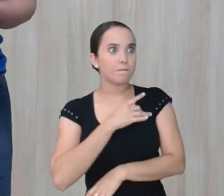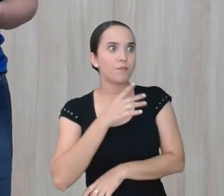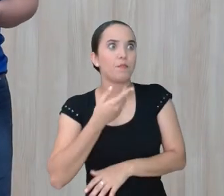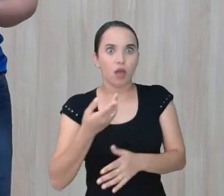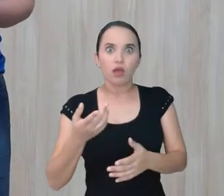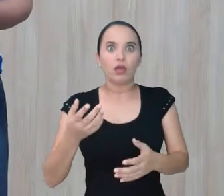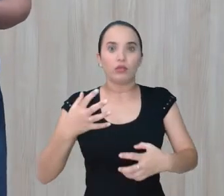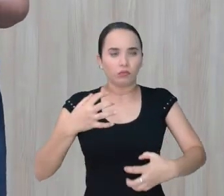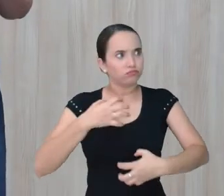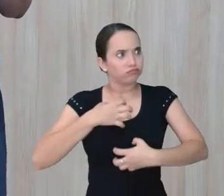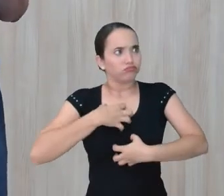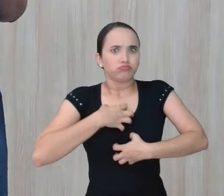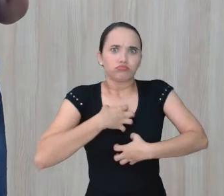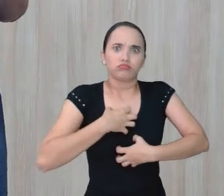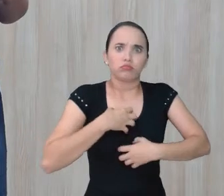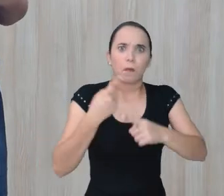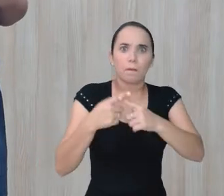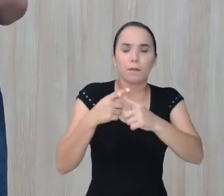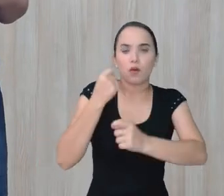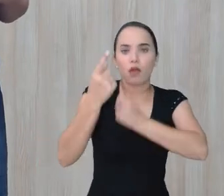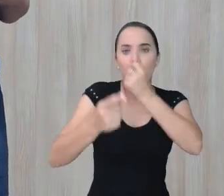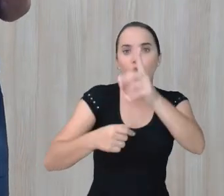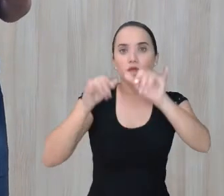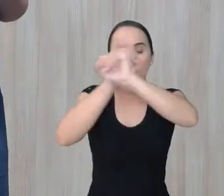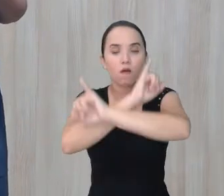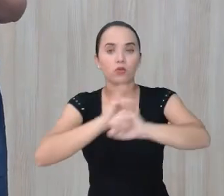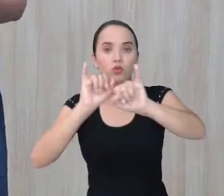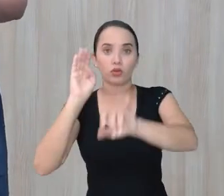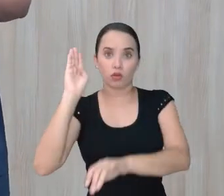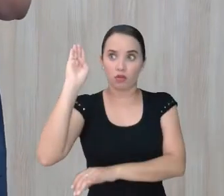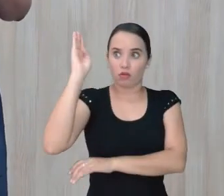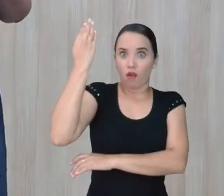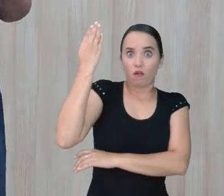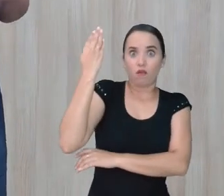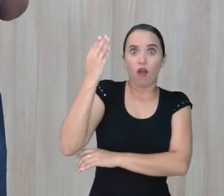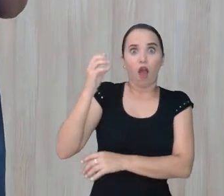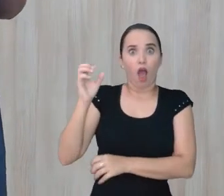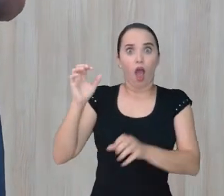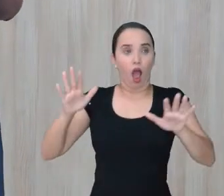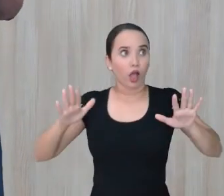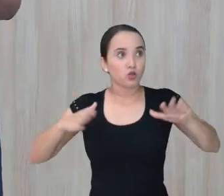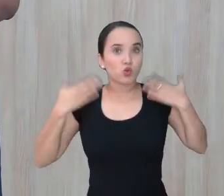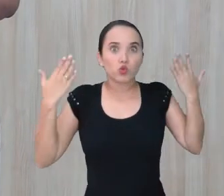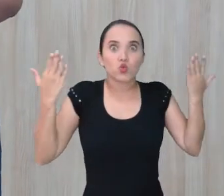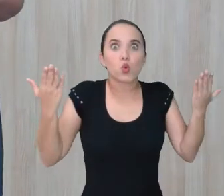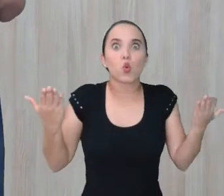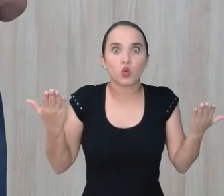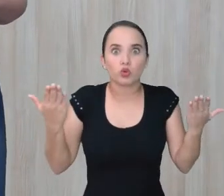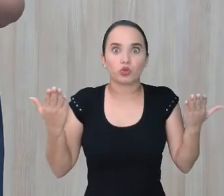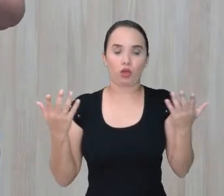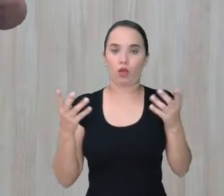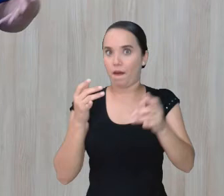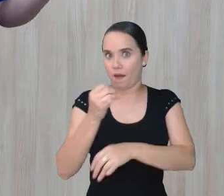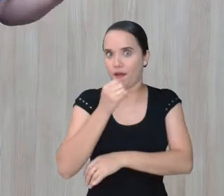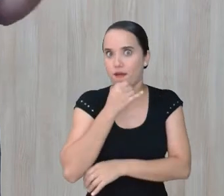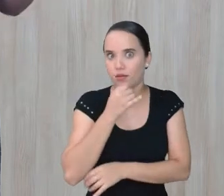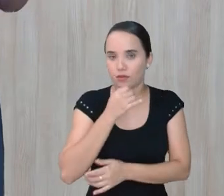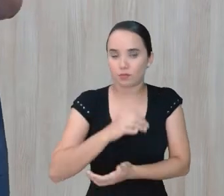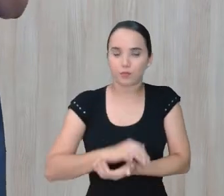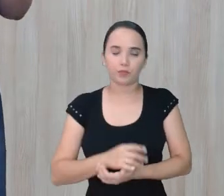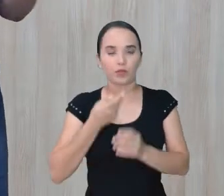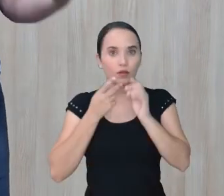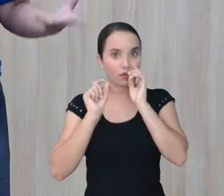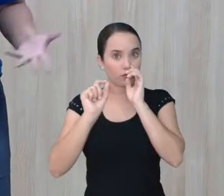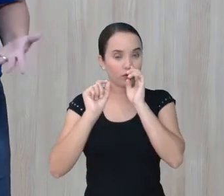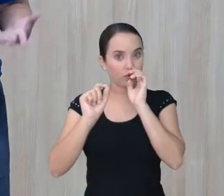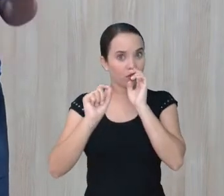essa notícia falsa chega de tal forma que assusta. Por exemplo, a gente viu na época da vacinação uma notícia falsa dizendo que